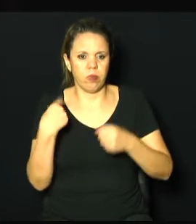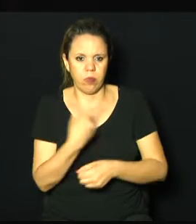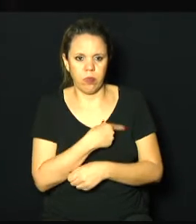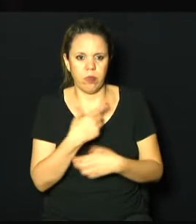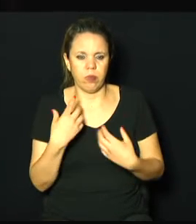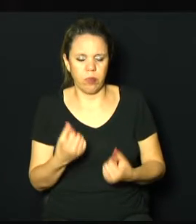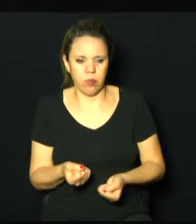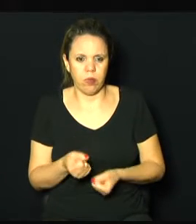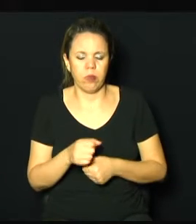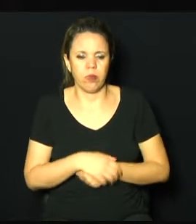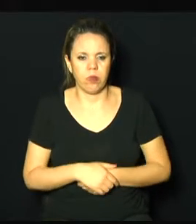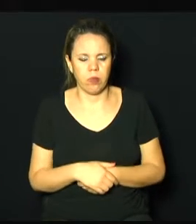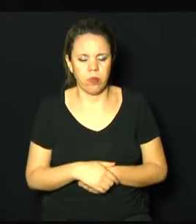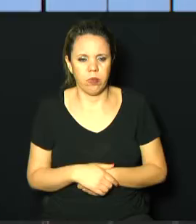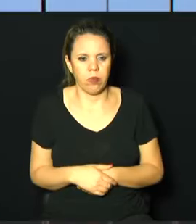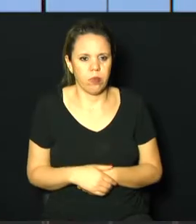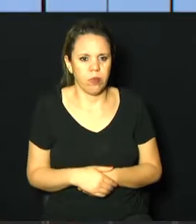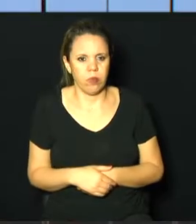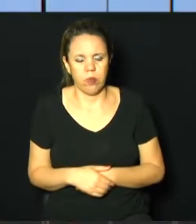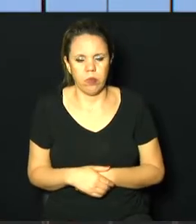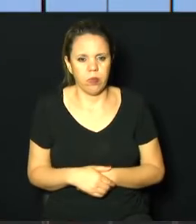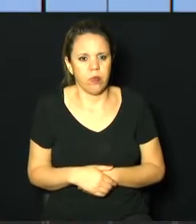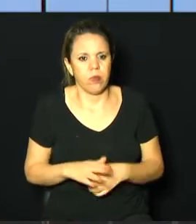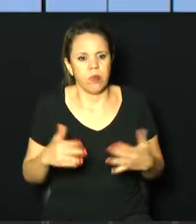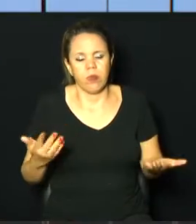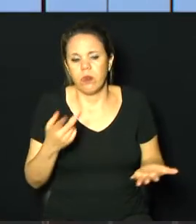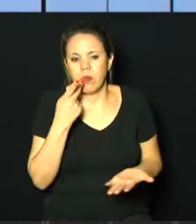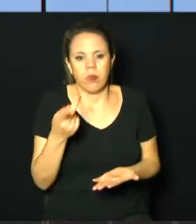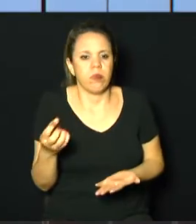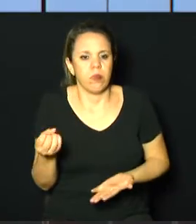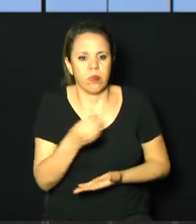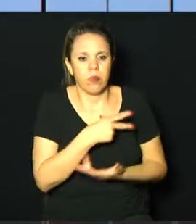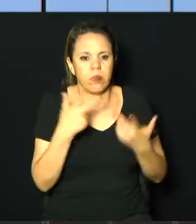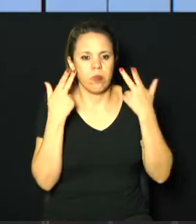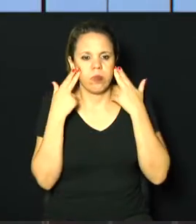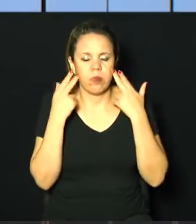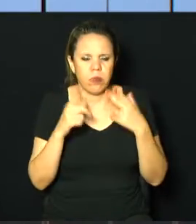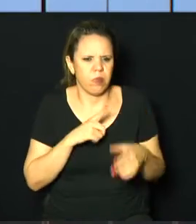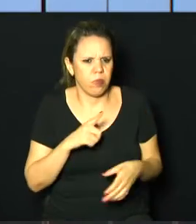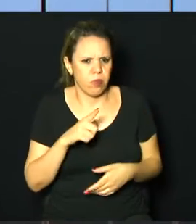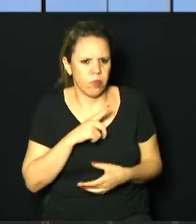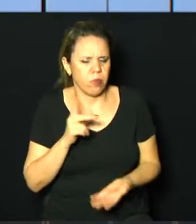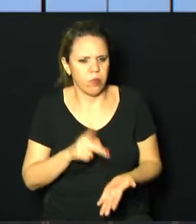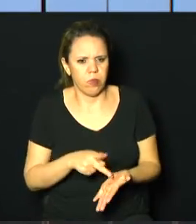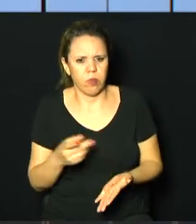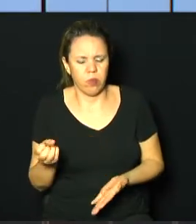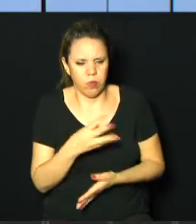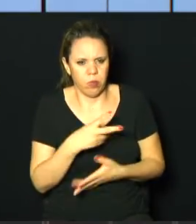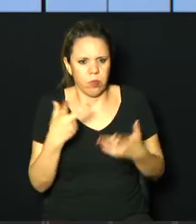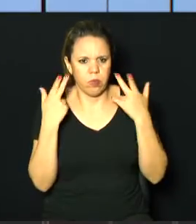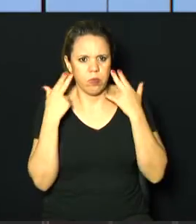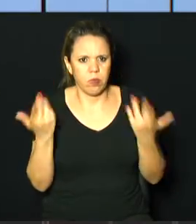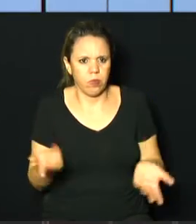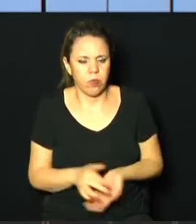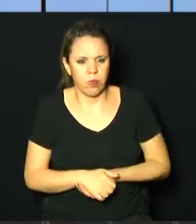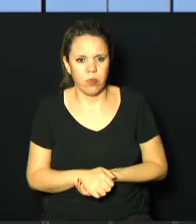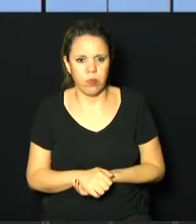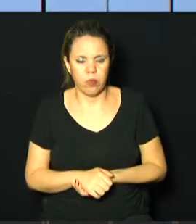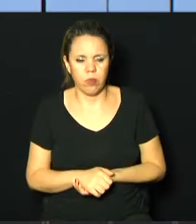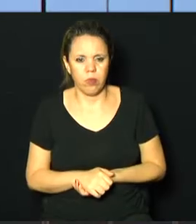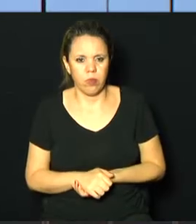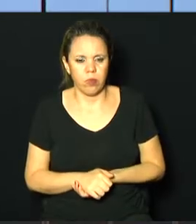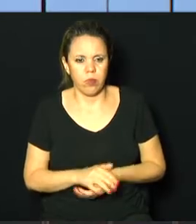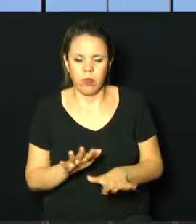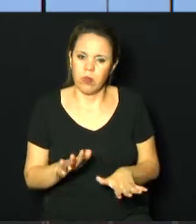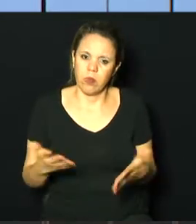vamos sair dessa situação mais fortalecida. E quando a gente fala em novo normal, existe realmente esse novo normal? Já que o nosso normal